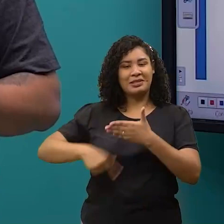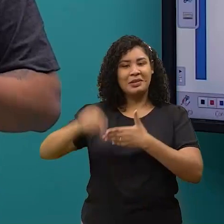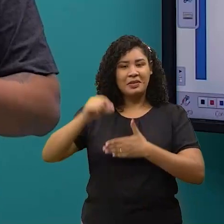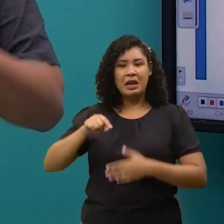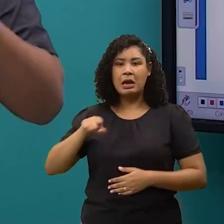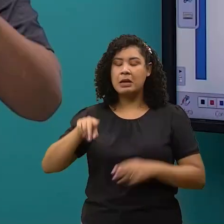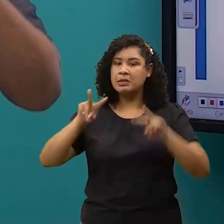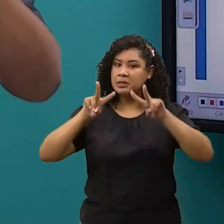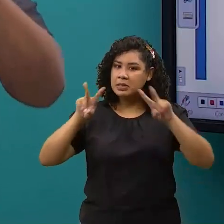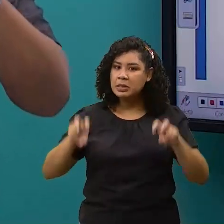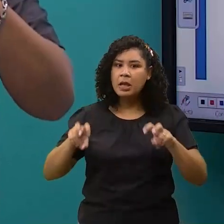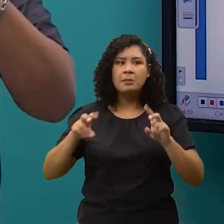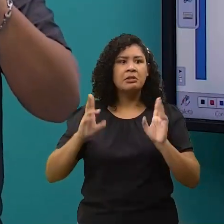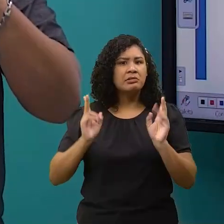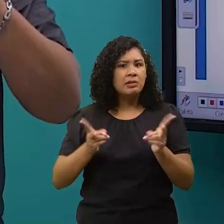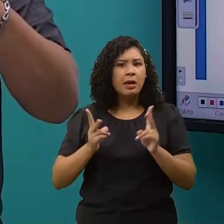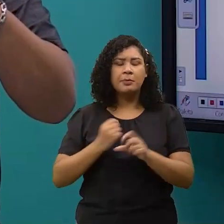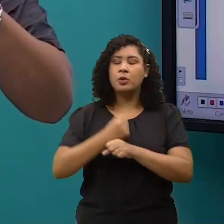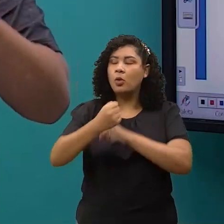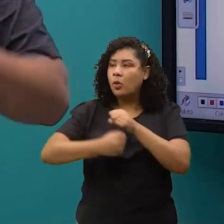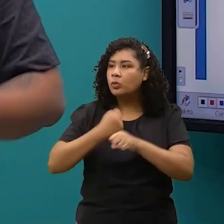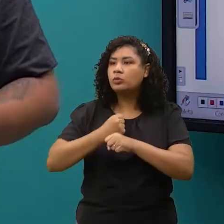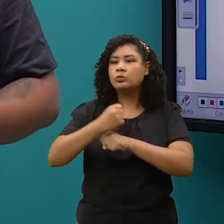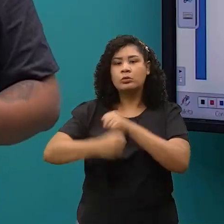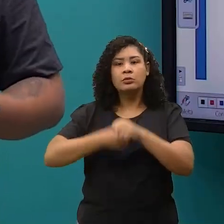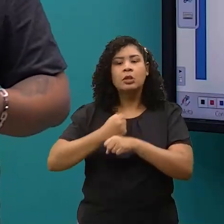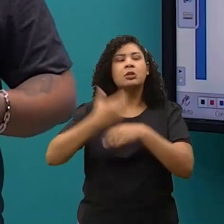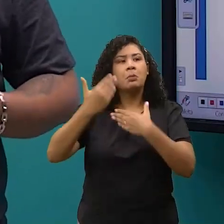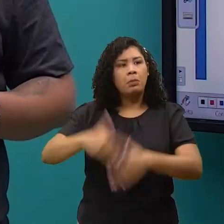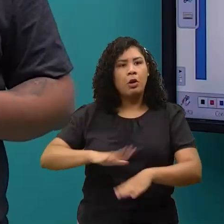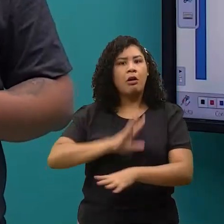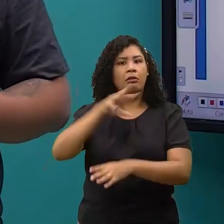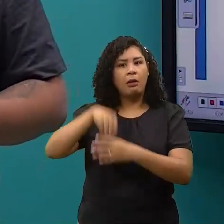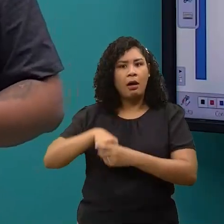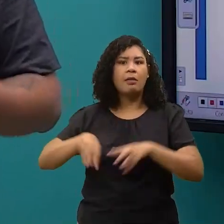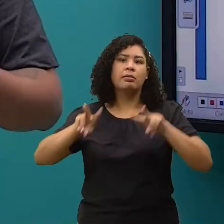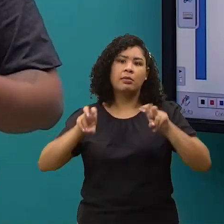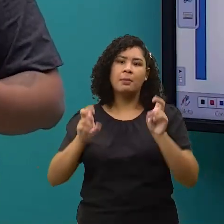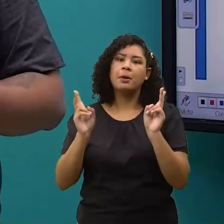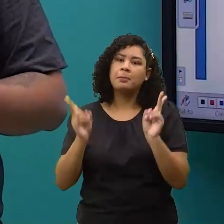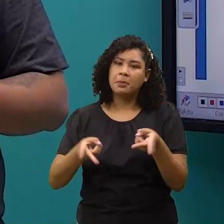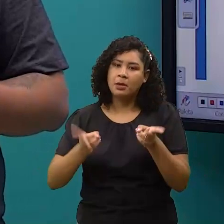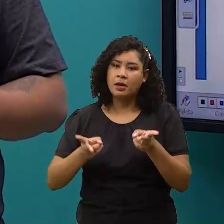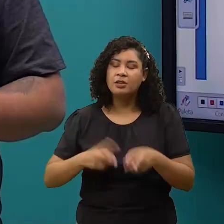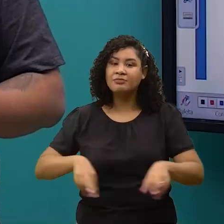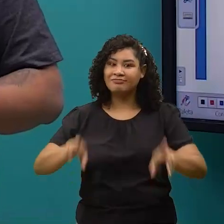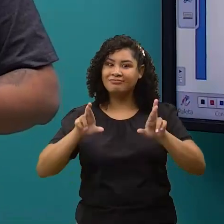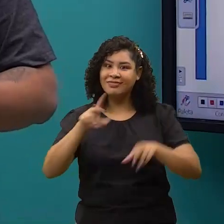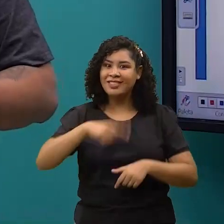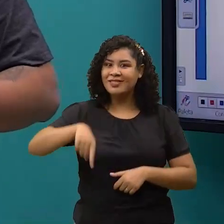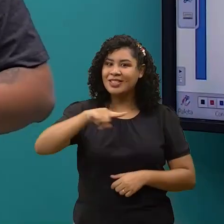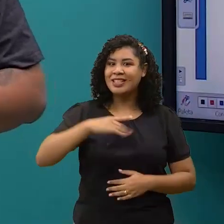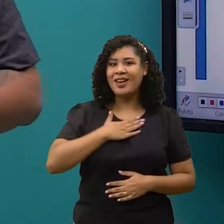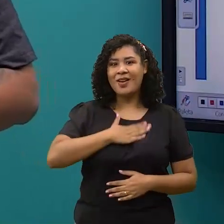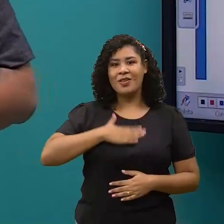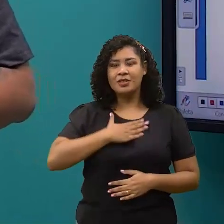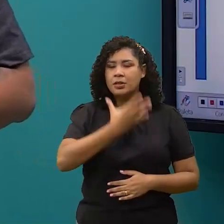assunto que todo ano vai aparecer em prova. Eu espero que vocês tenham curtido um pouco essa aula.